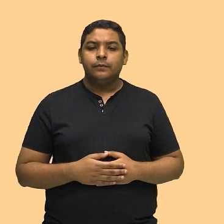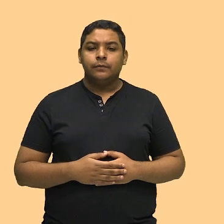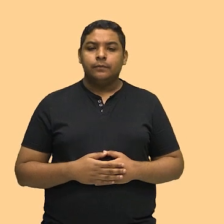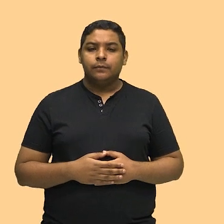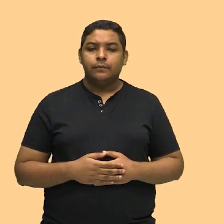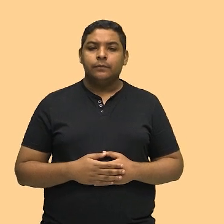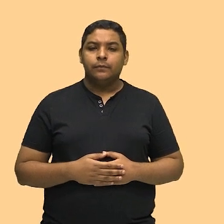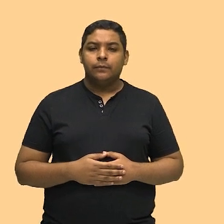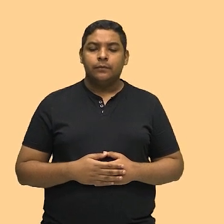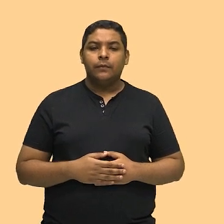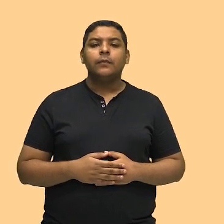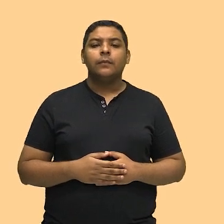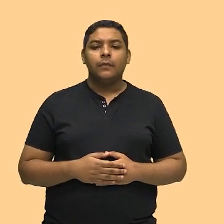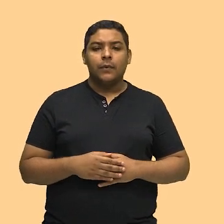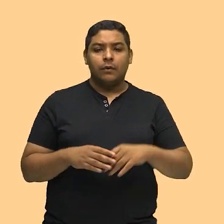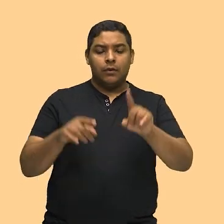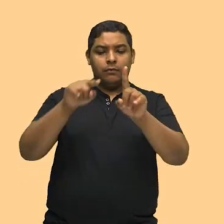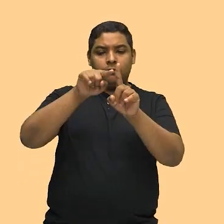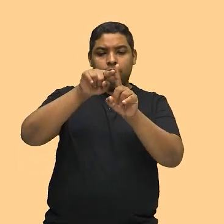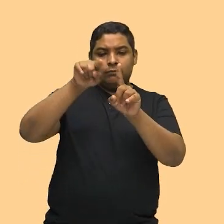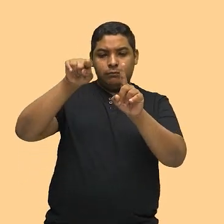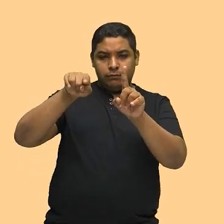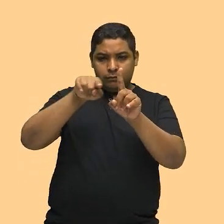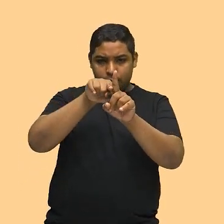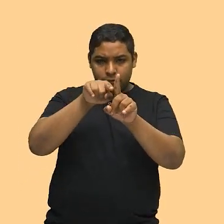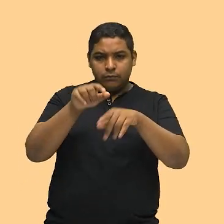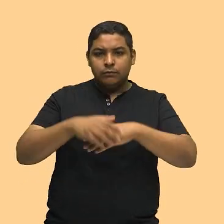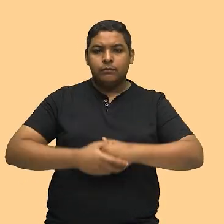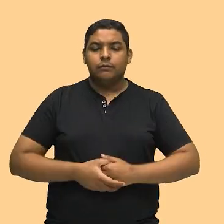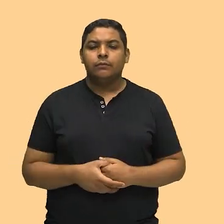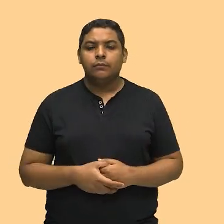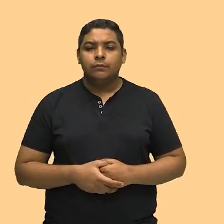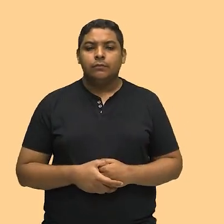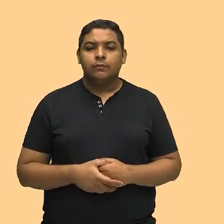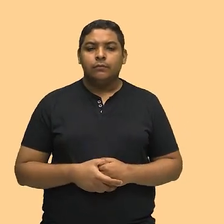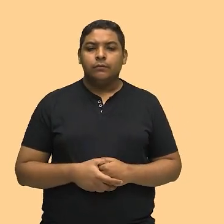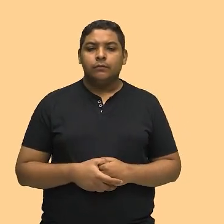se cruzam formando ângulos retos.